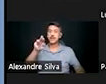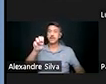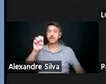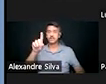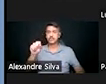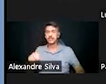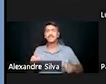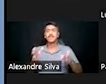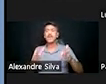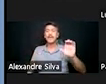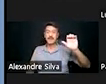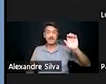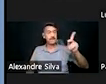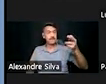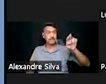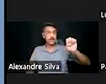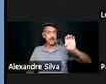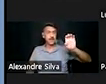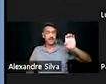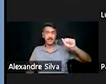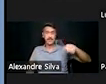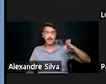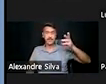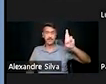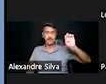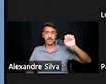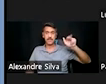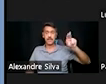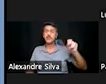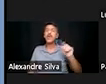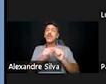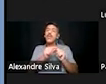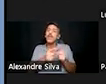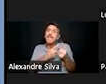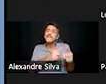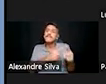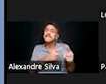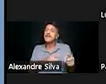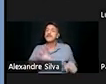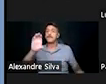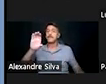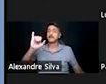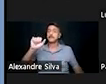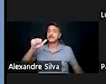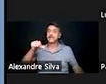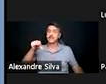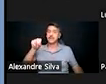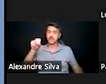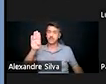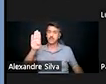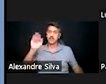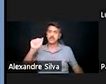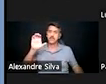no pré-cambriano, e que é a ação das cianobactérias que induzem a precipitação desse fosfato de cálcio,